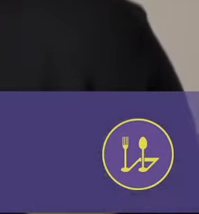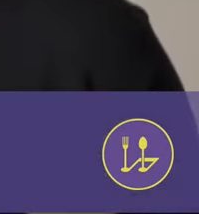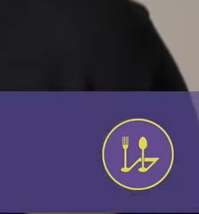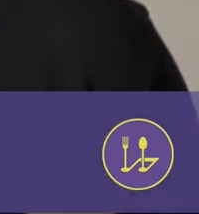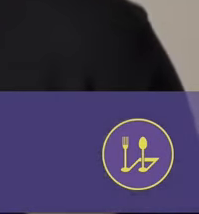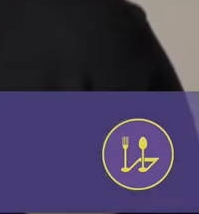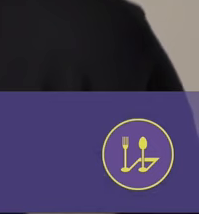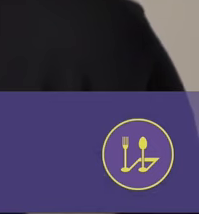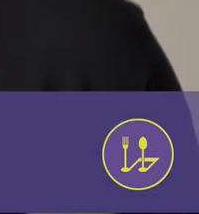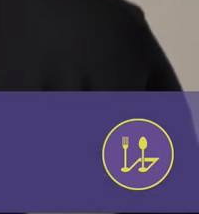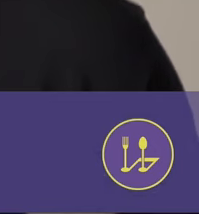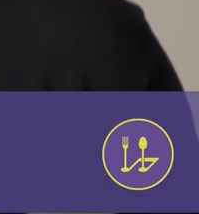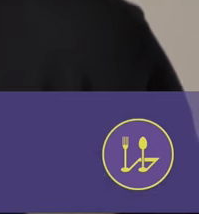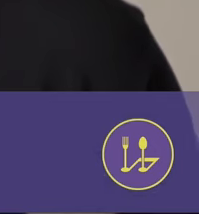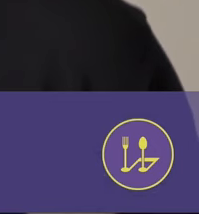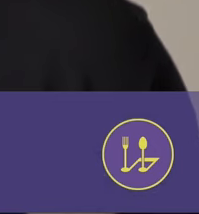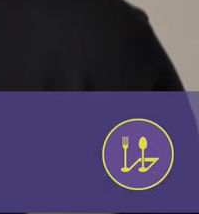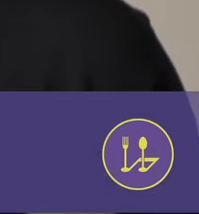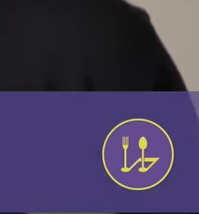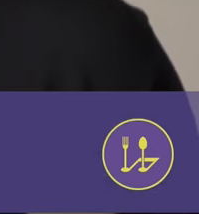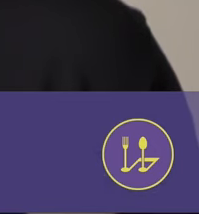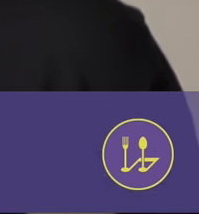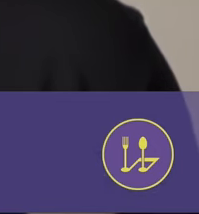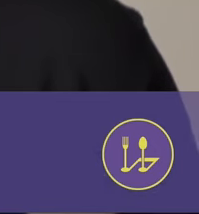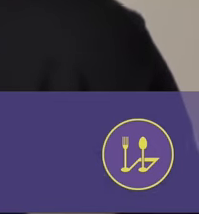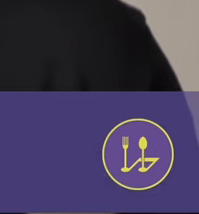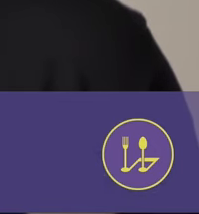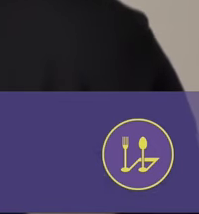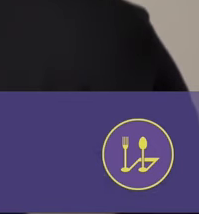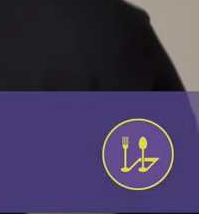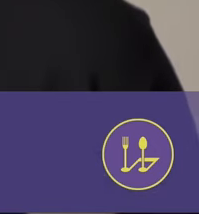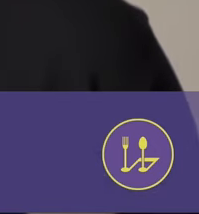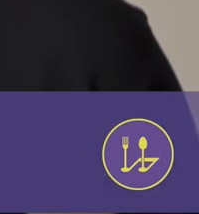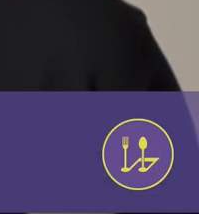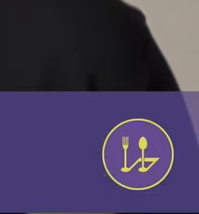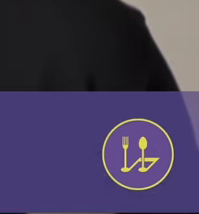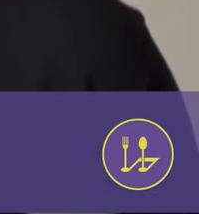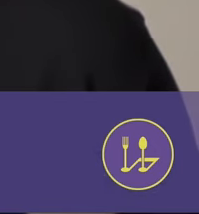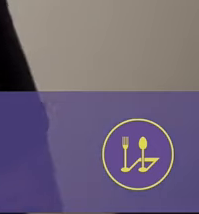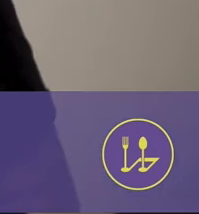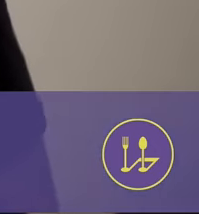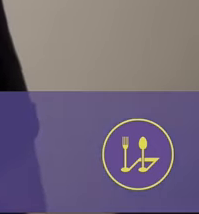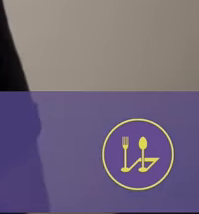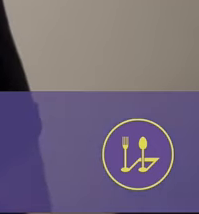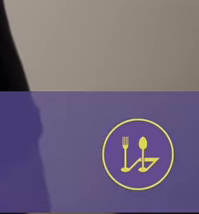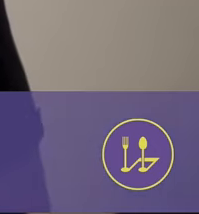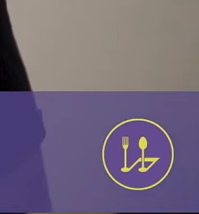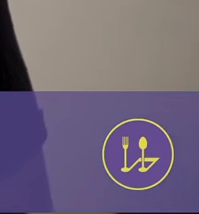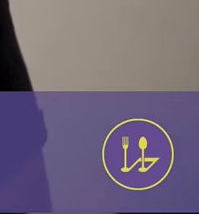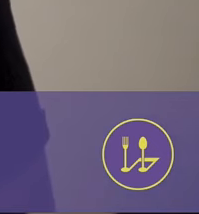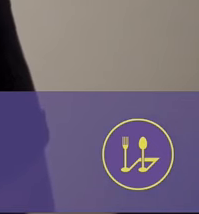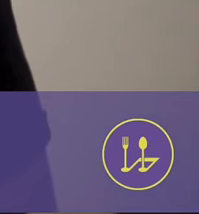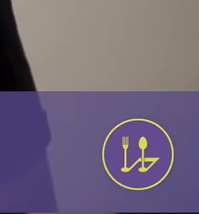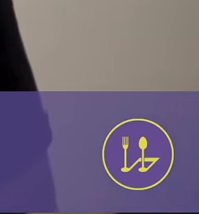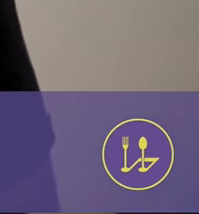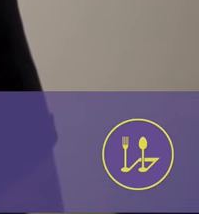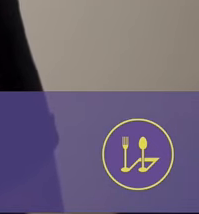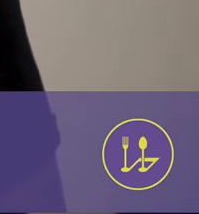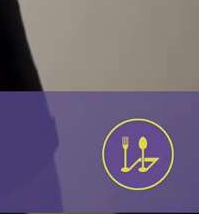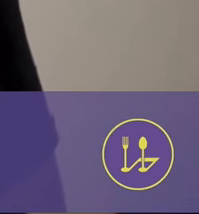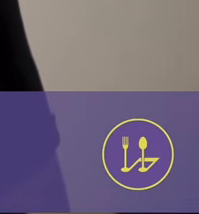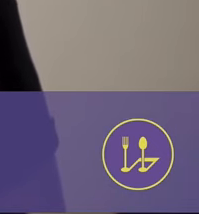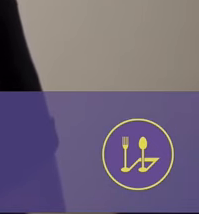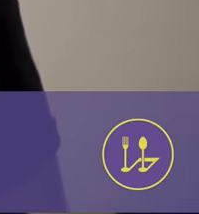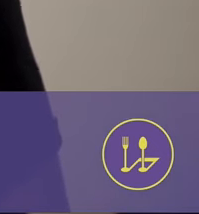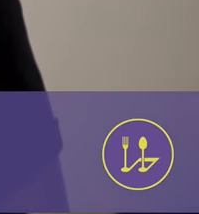Hoje, 821 milhões e 600 mil pessoas passam fome no mundo. 5 milhões e 200 mil pessoas